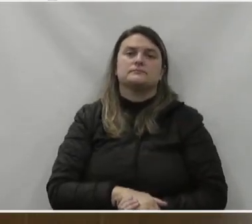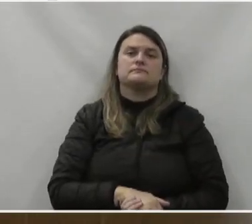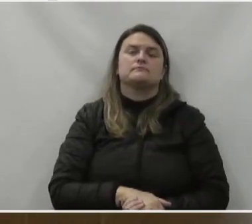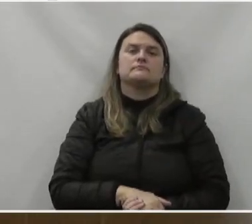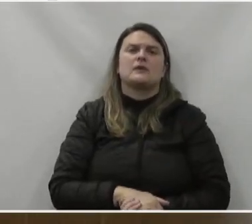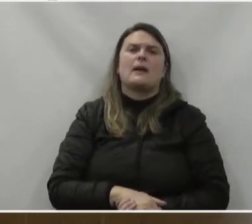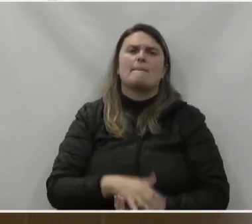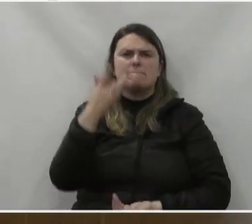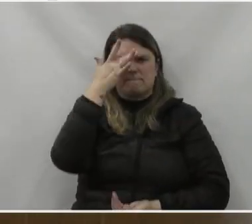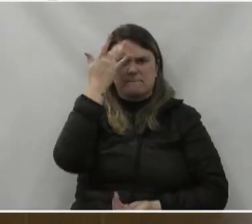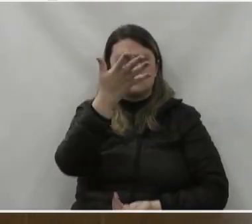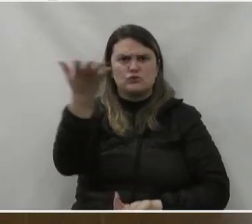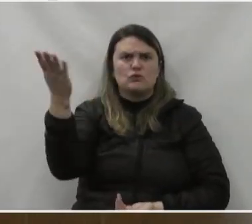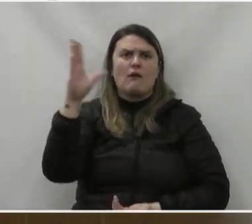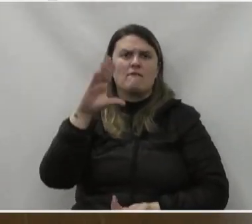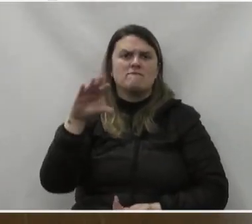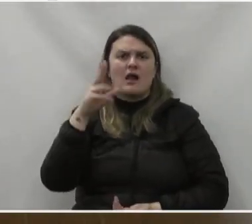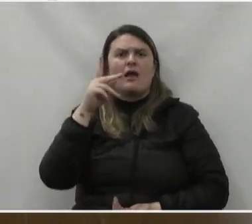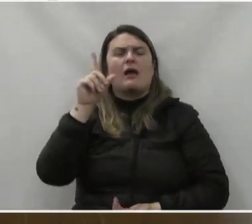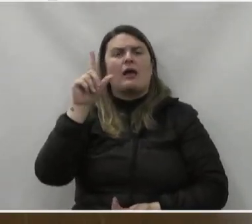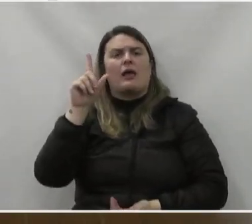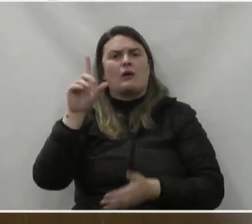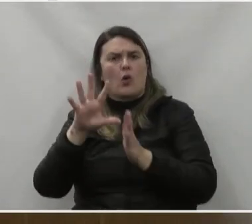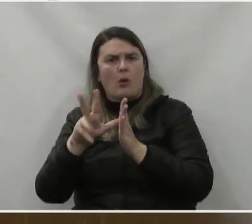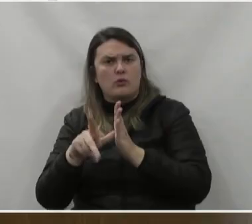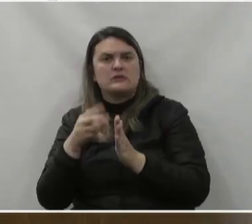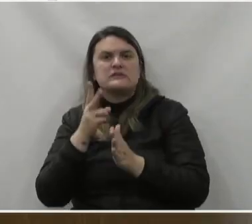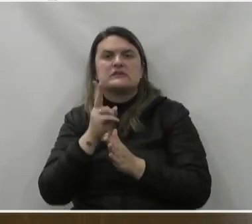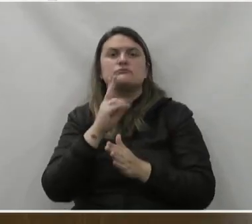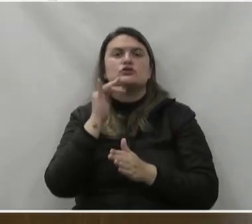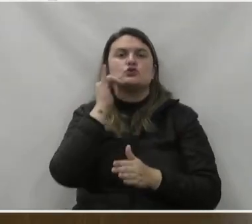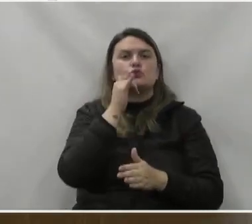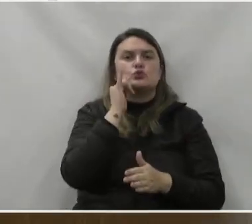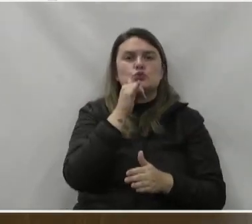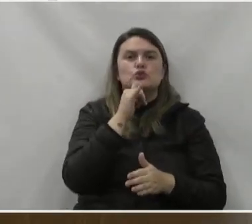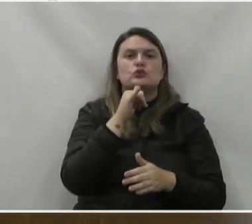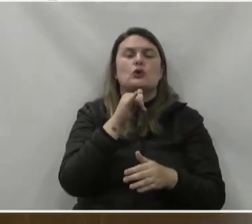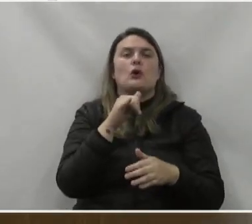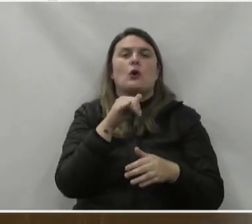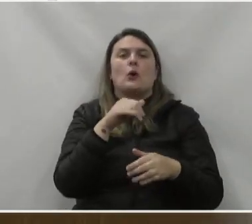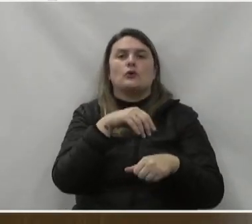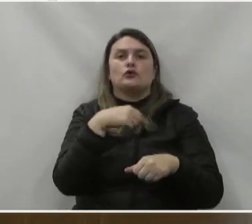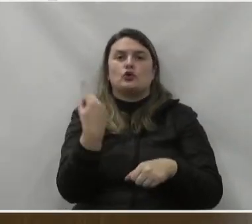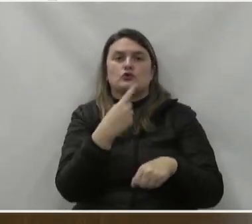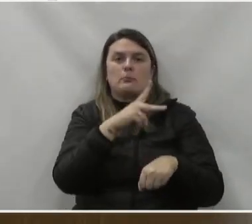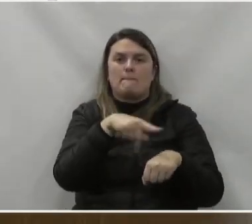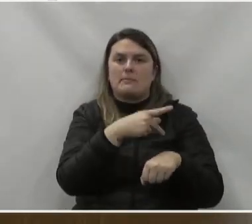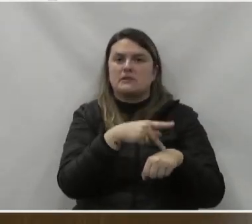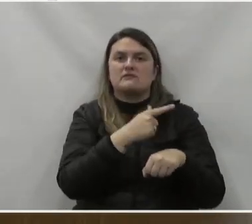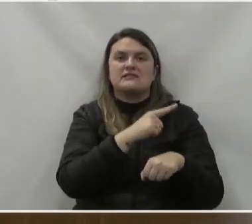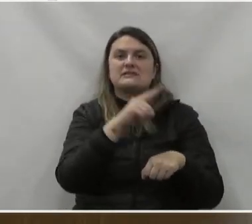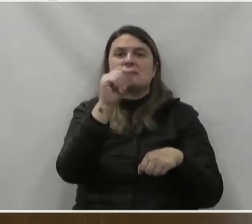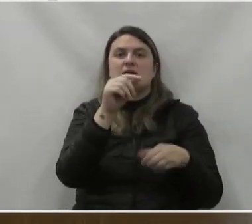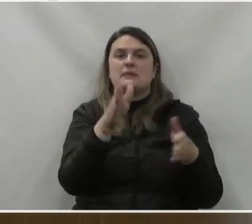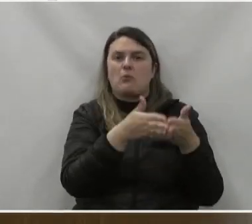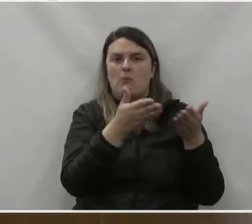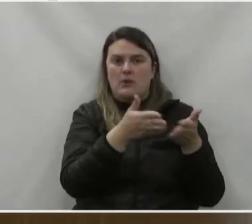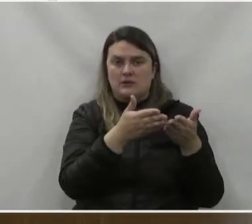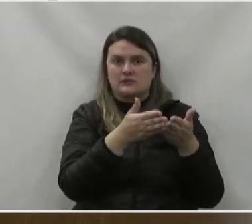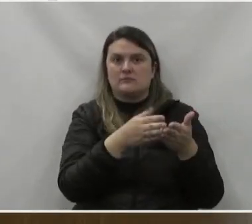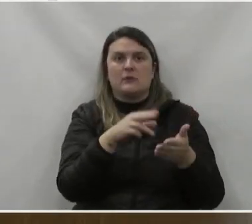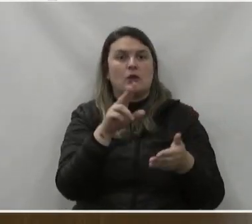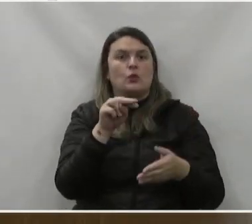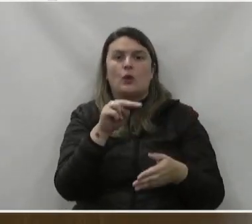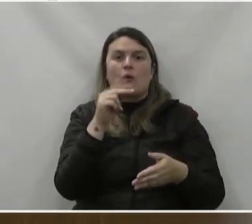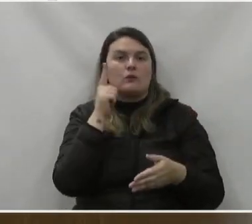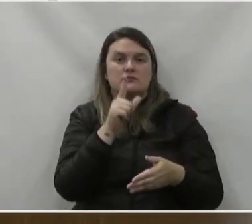Muitos falam, né, realmente, como ladrão, né, que sempre vem com o discurso de tirar o país da pobreza, mas nunca consegue. Então,